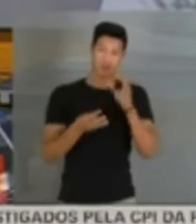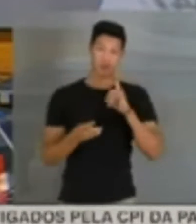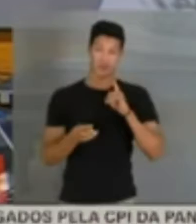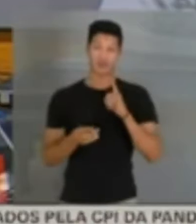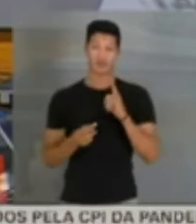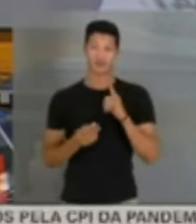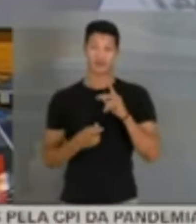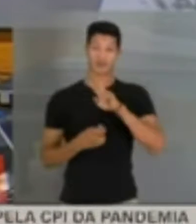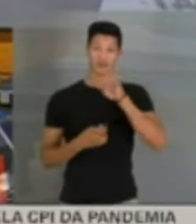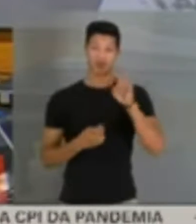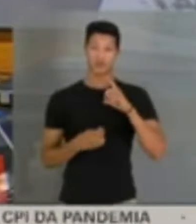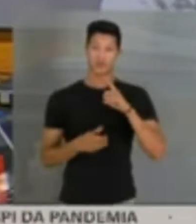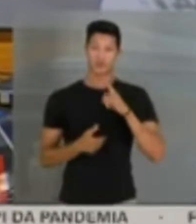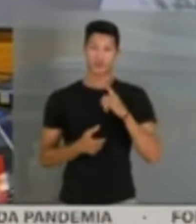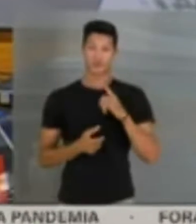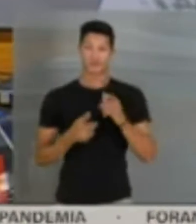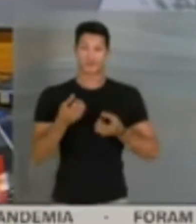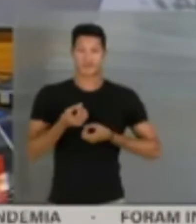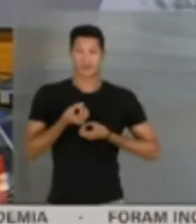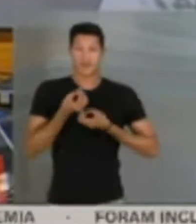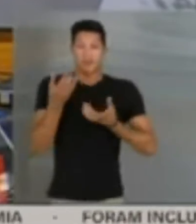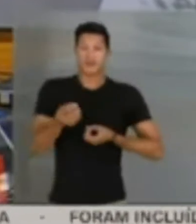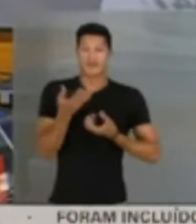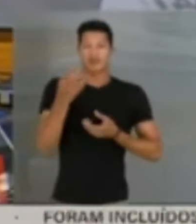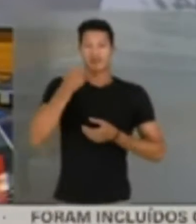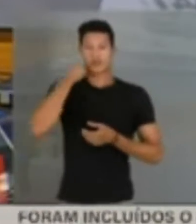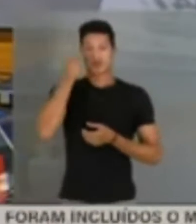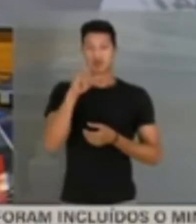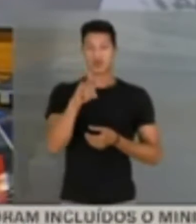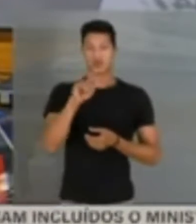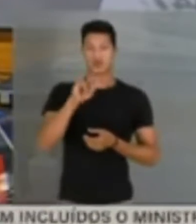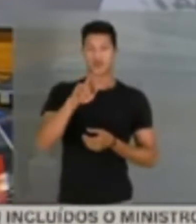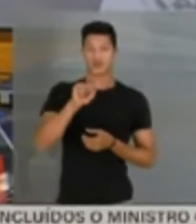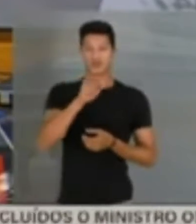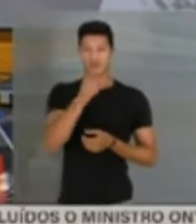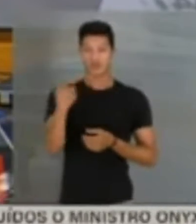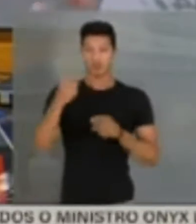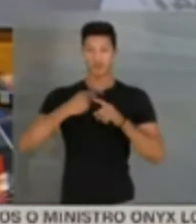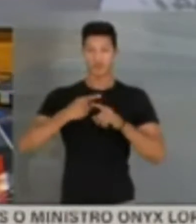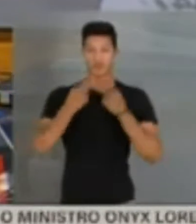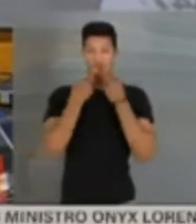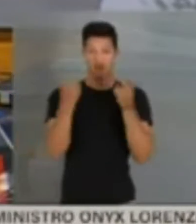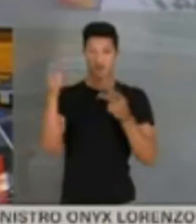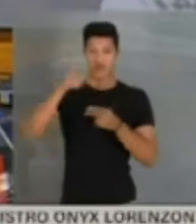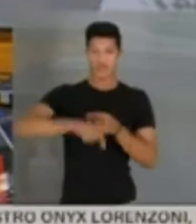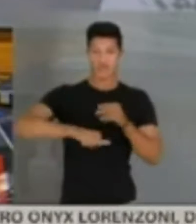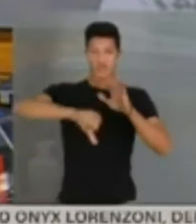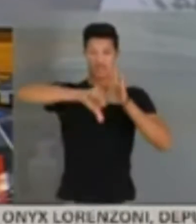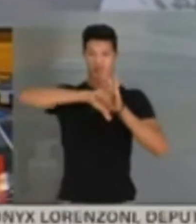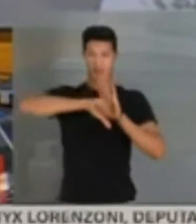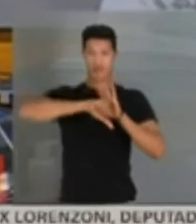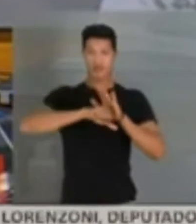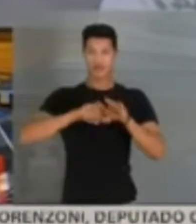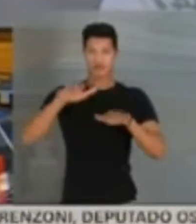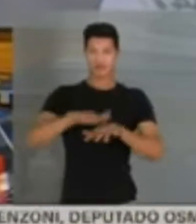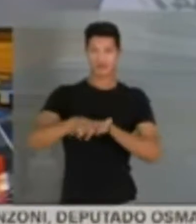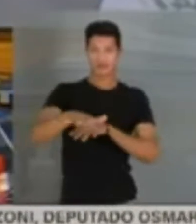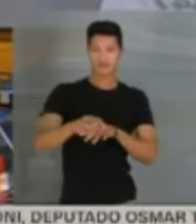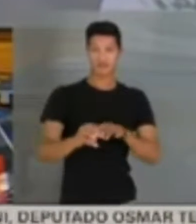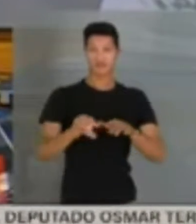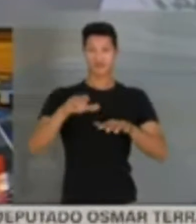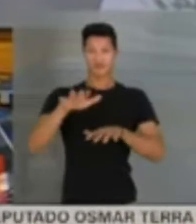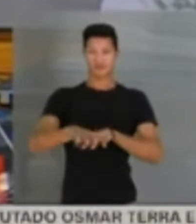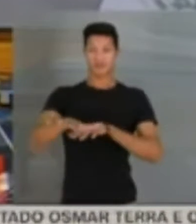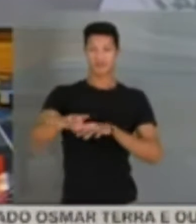considerações em relação às manifestações, senador Girão. Porque falaram aqui, criminalizaram